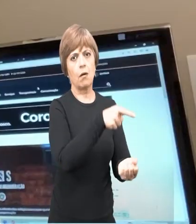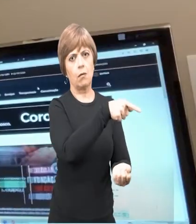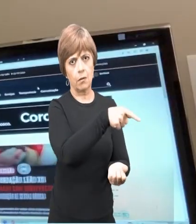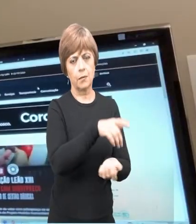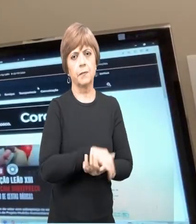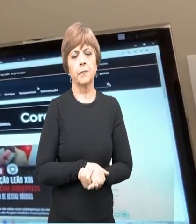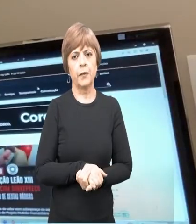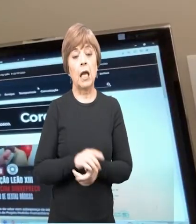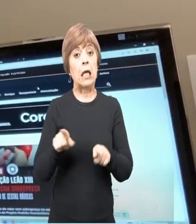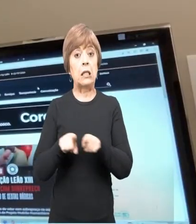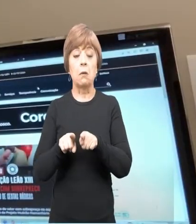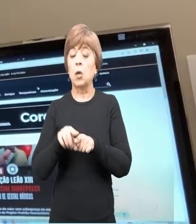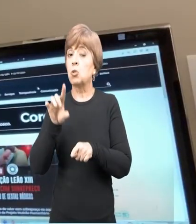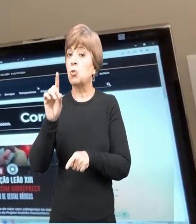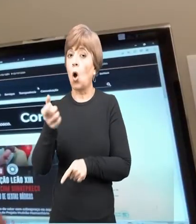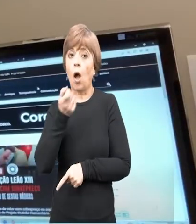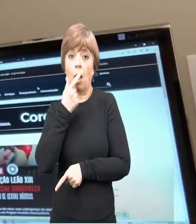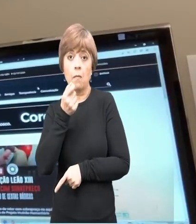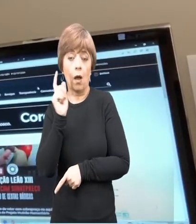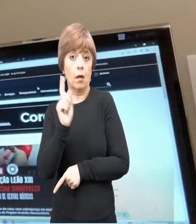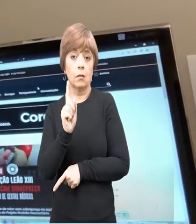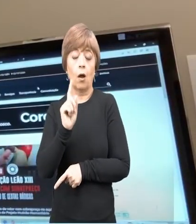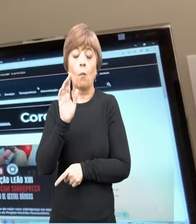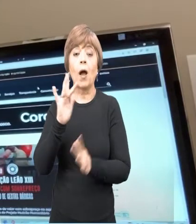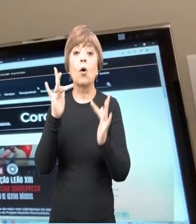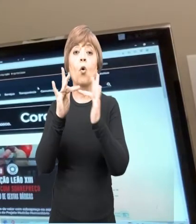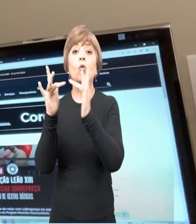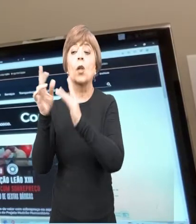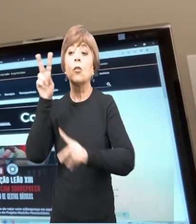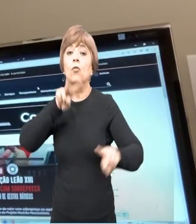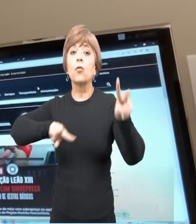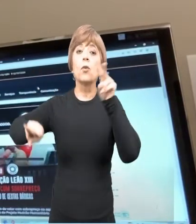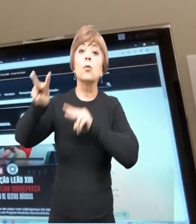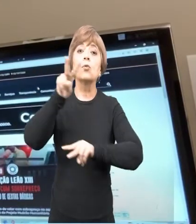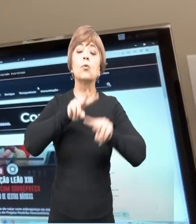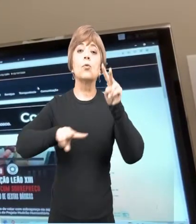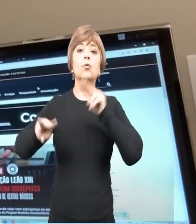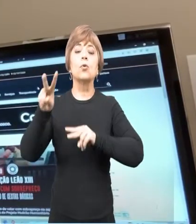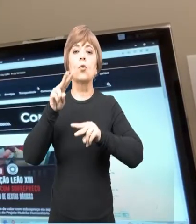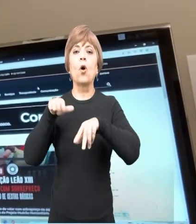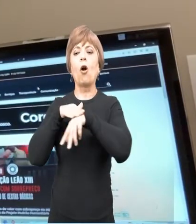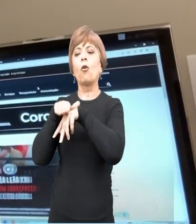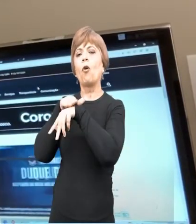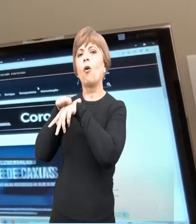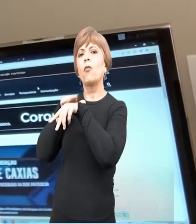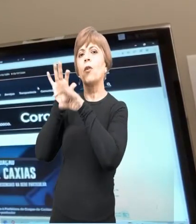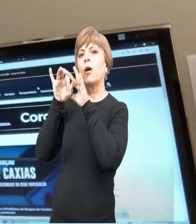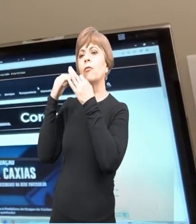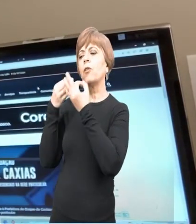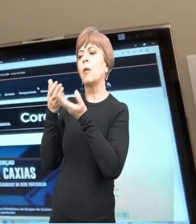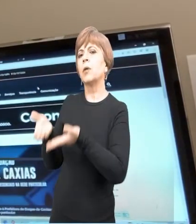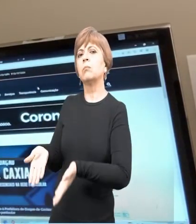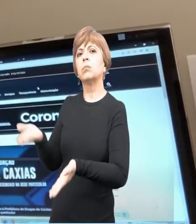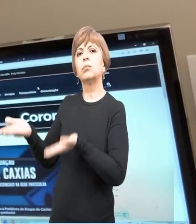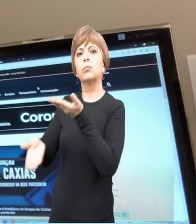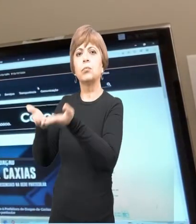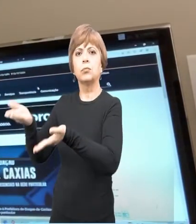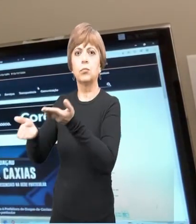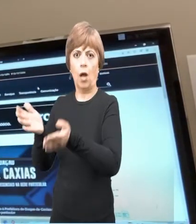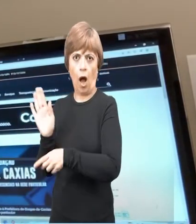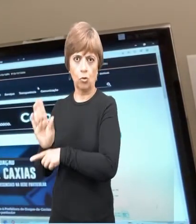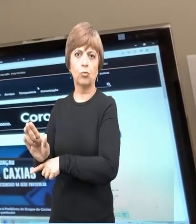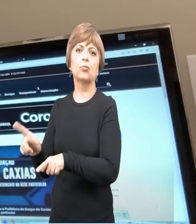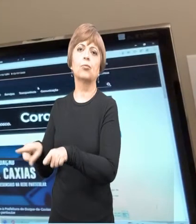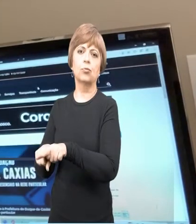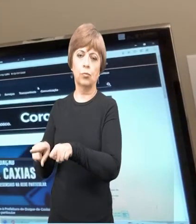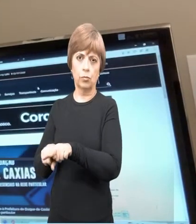também possibilidade de contato visual e de uma conversa através de vídeo com os seus parentes, que foi uma medida que a